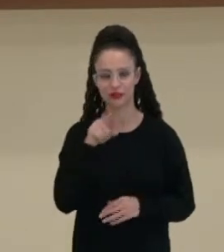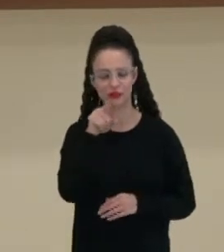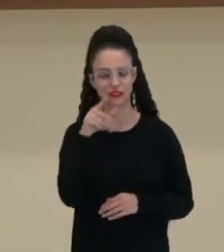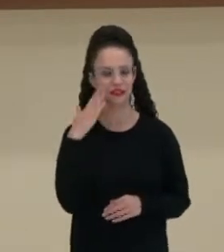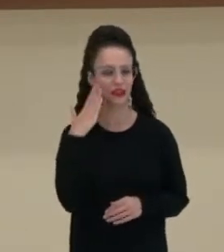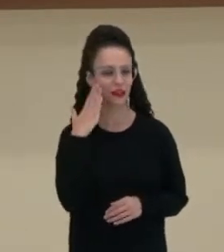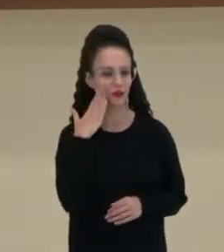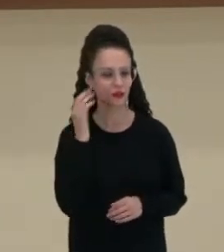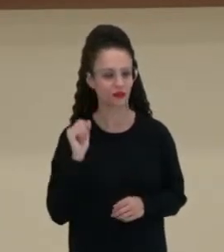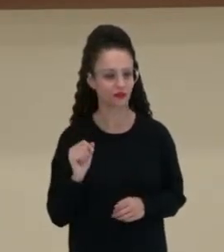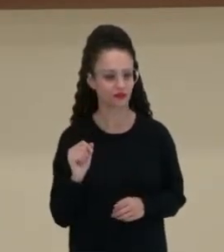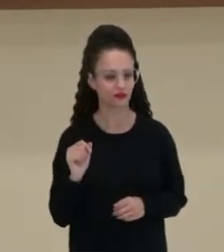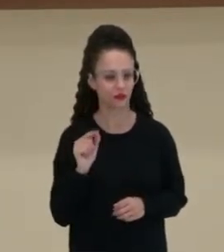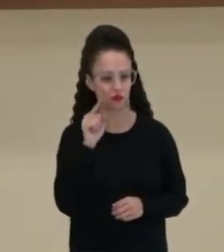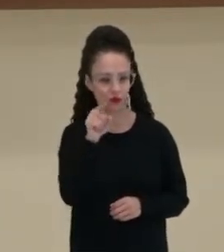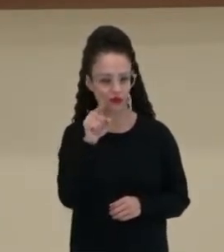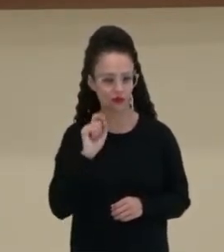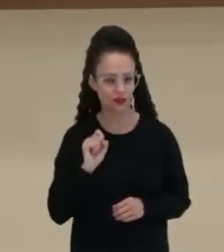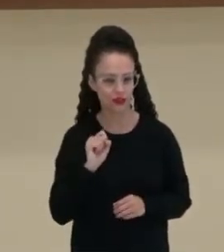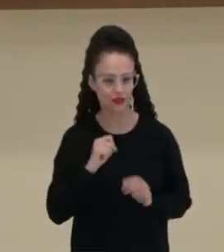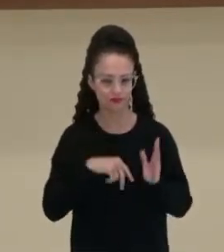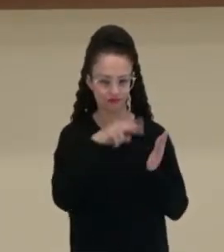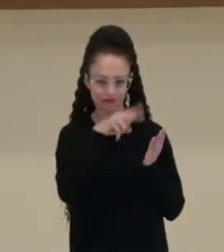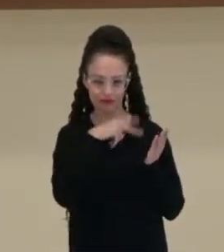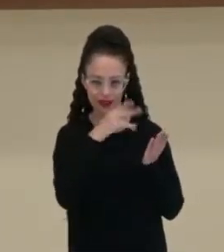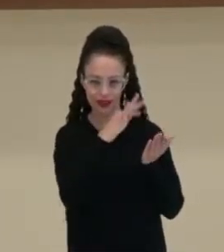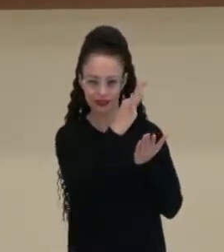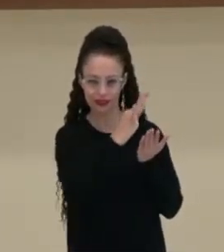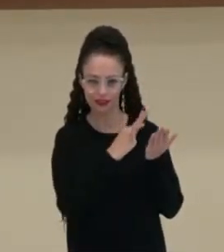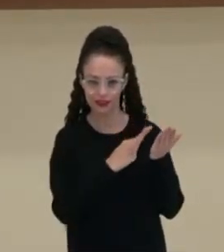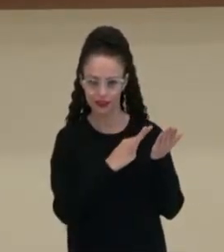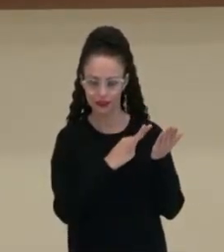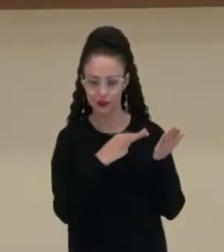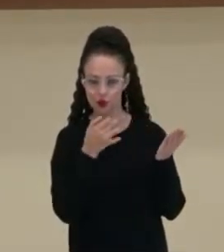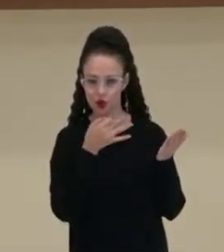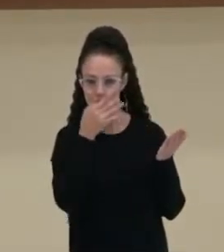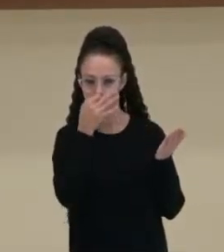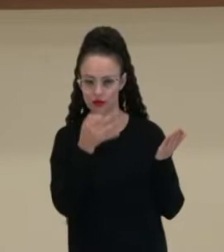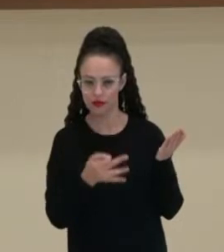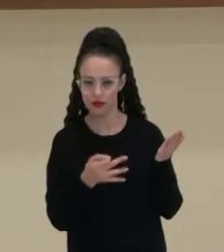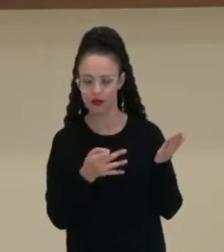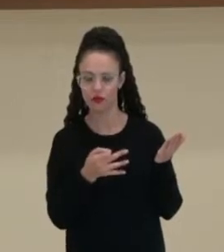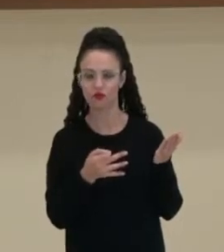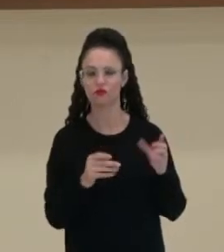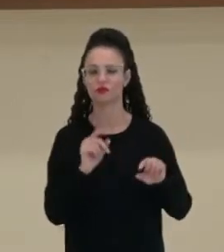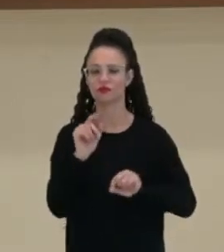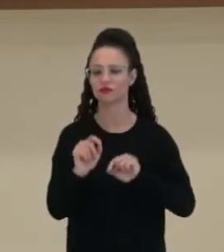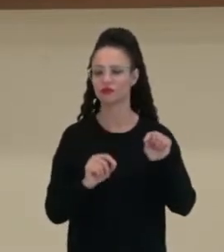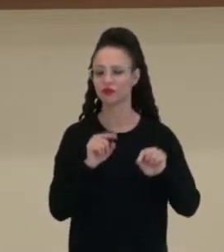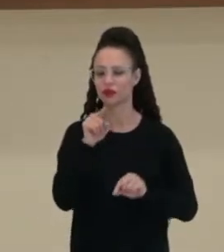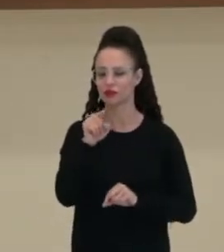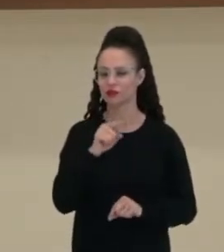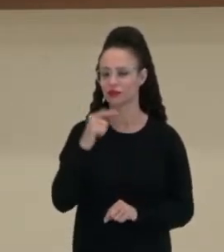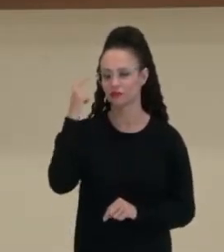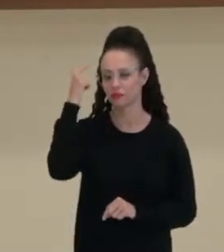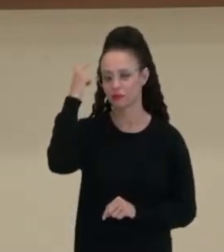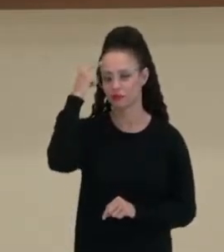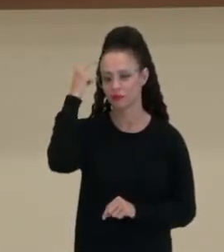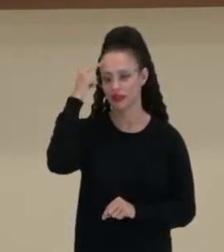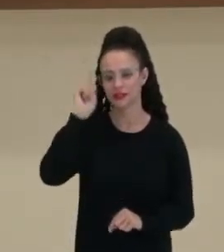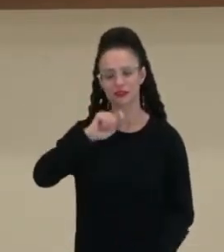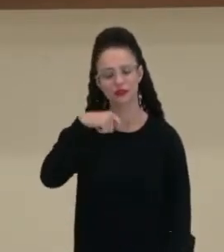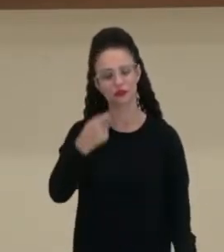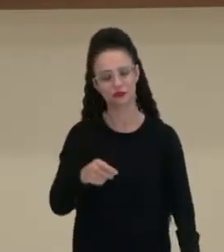Sabe se você costuma ler textos com opiniões? O que você pensa então sobre